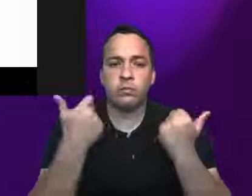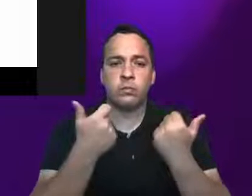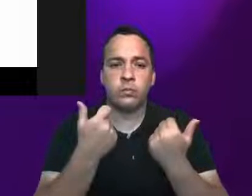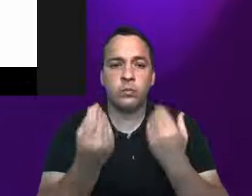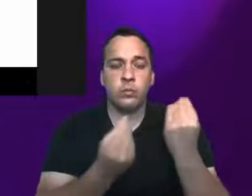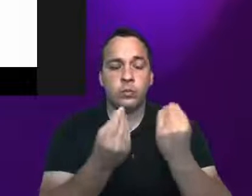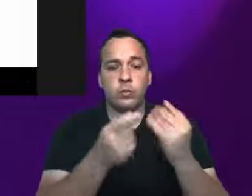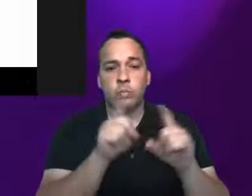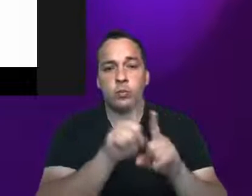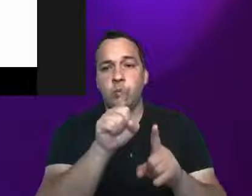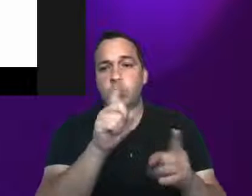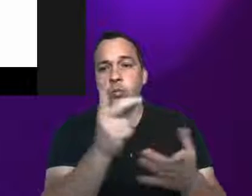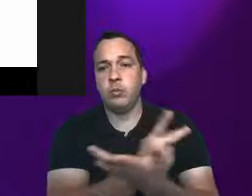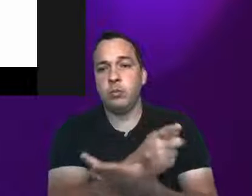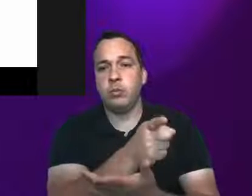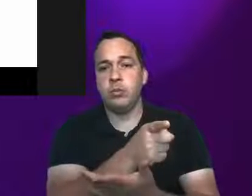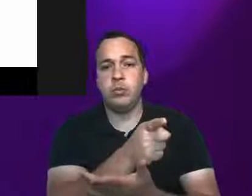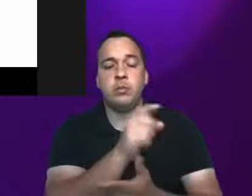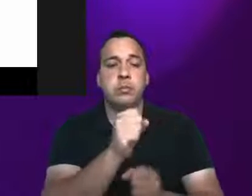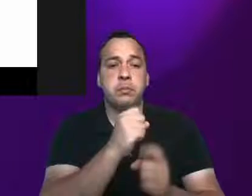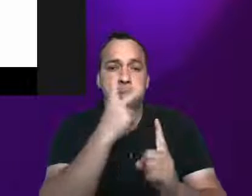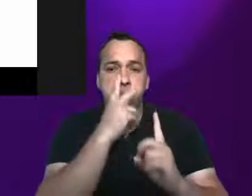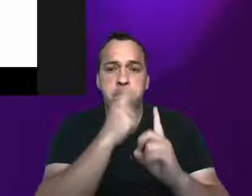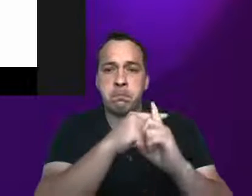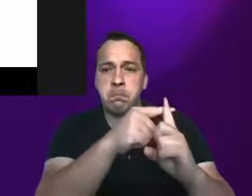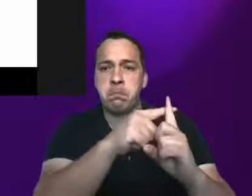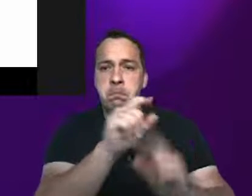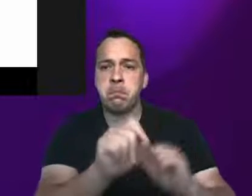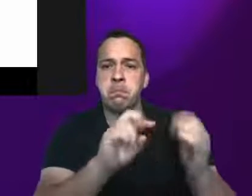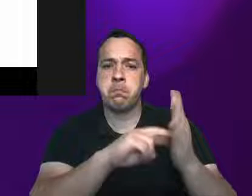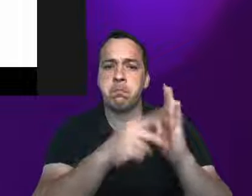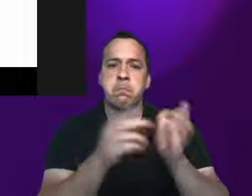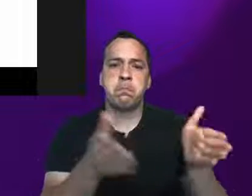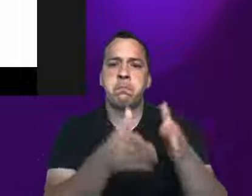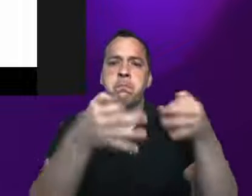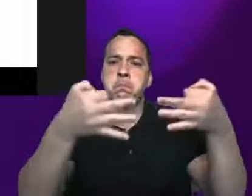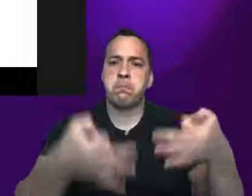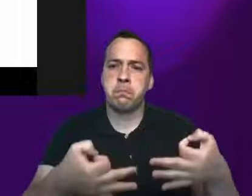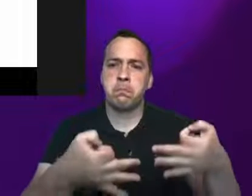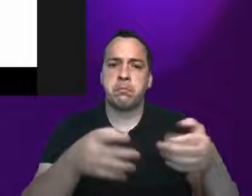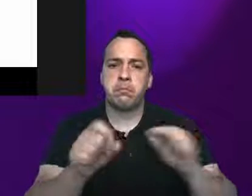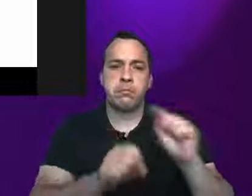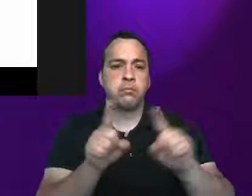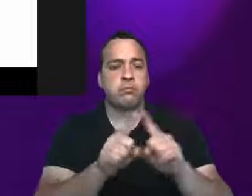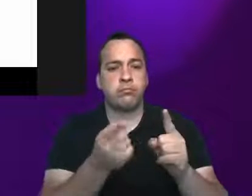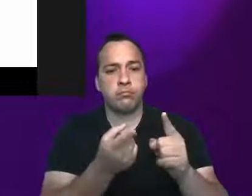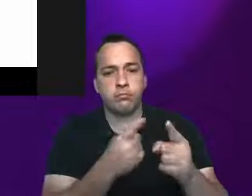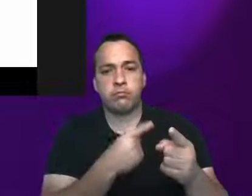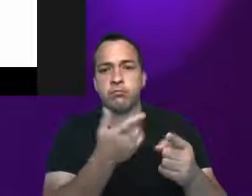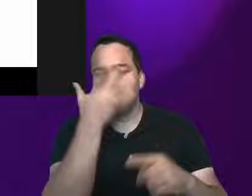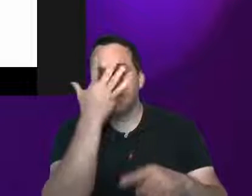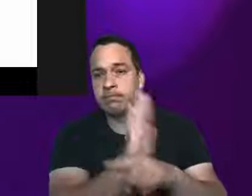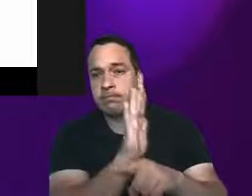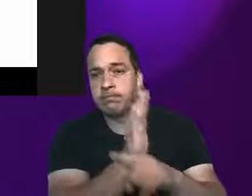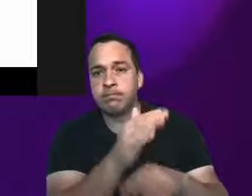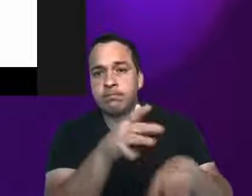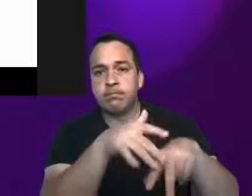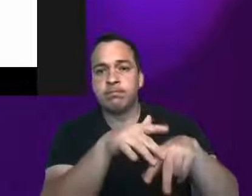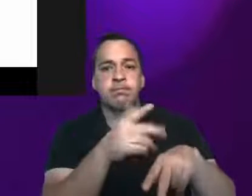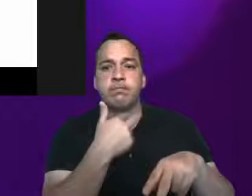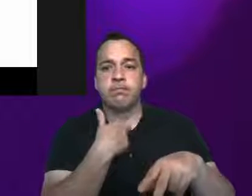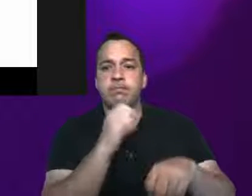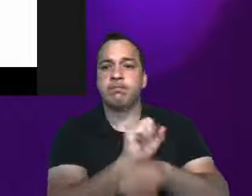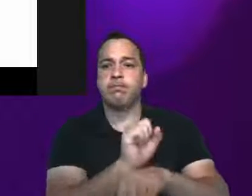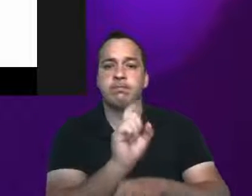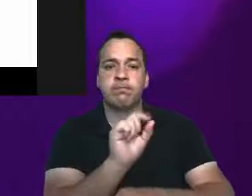aguda estágio 1, na verdade, isso é positivo. Quer dizer que você está no caminho certo, você está hemoconcentrando o paciente e você não deve parar a